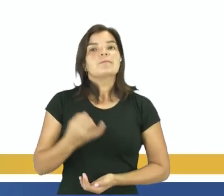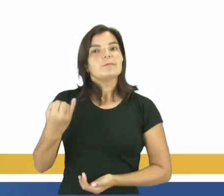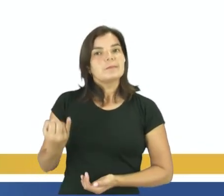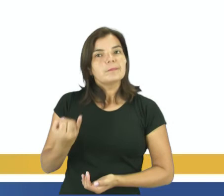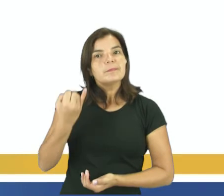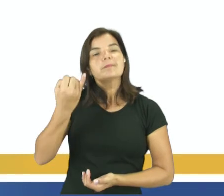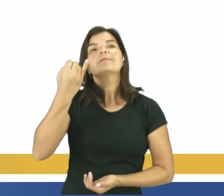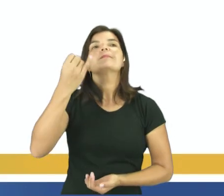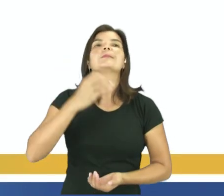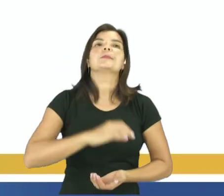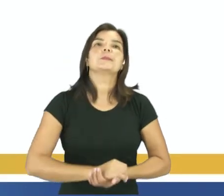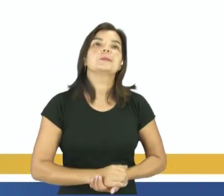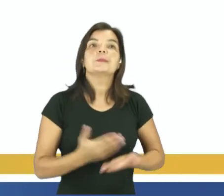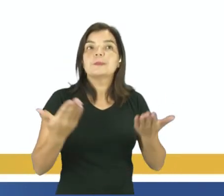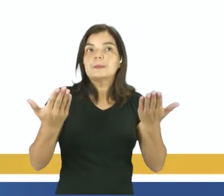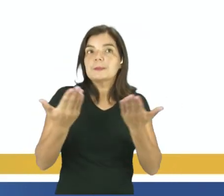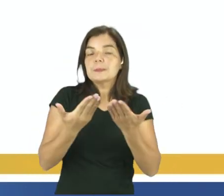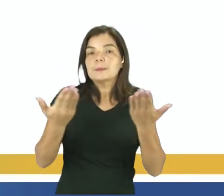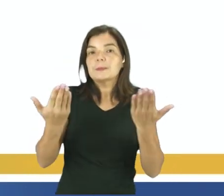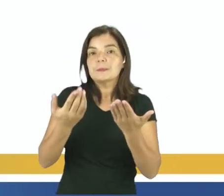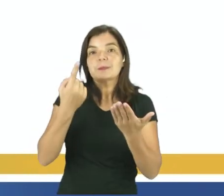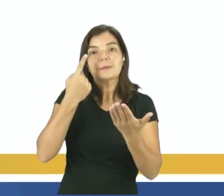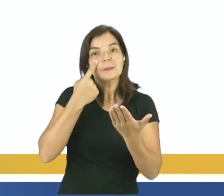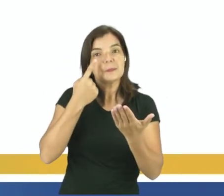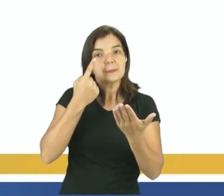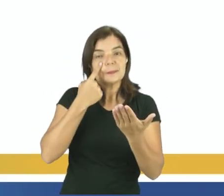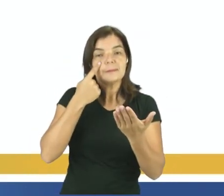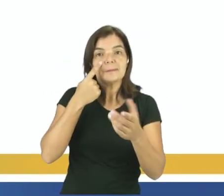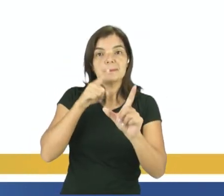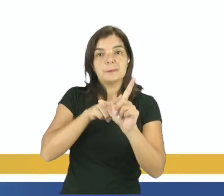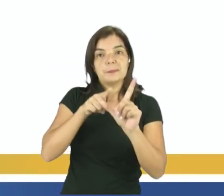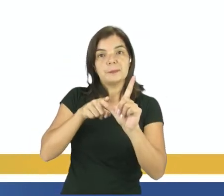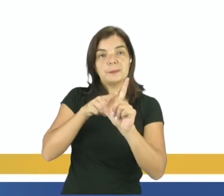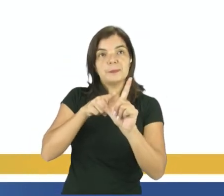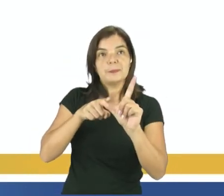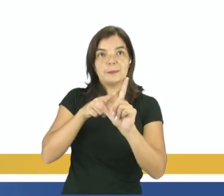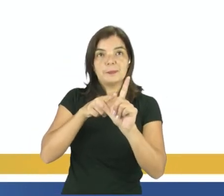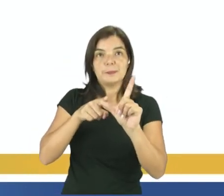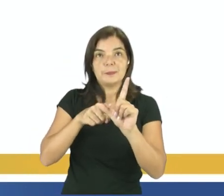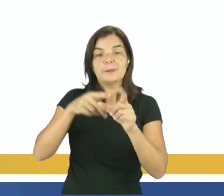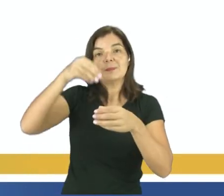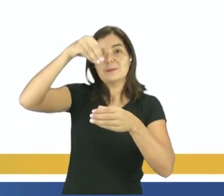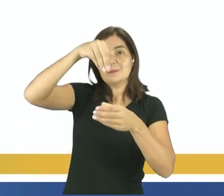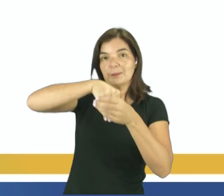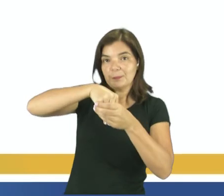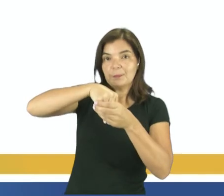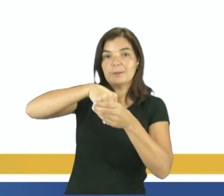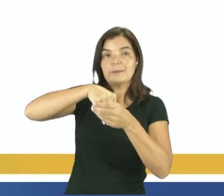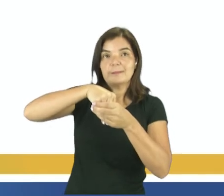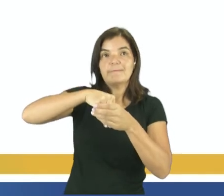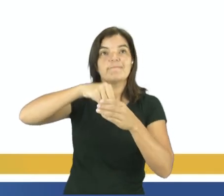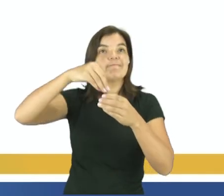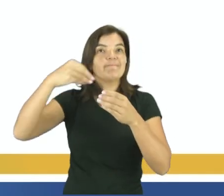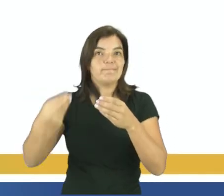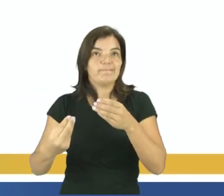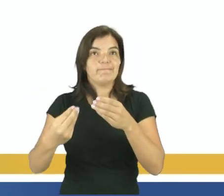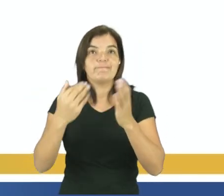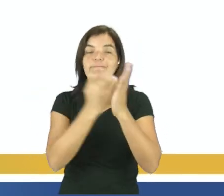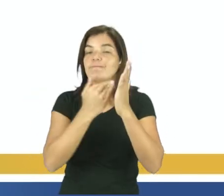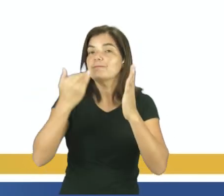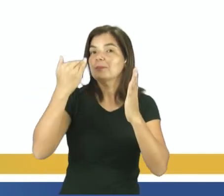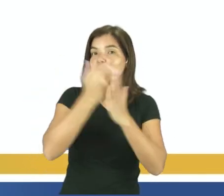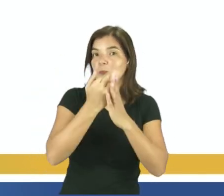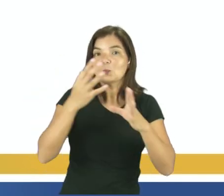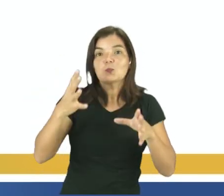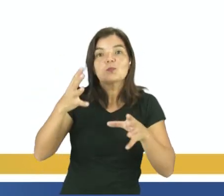Relações de igualdades importantes. Agora, gente, os ângulos colaterais internos são suplementares,